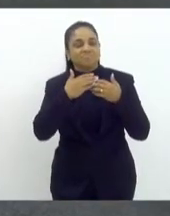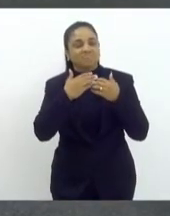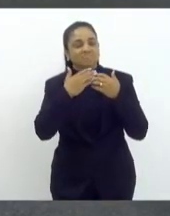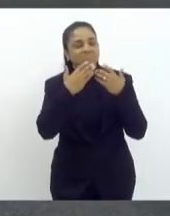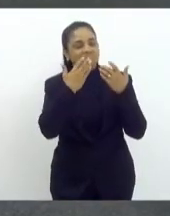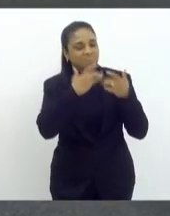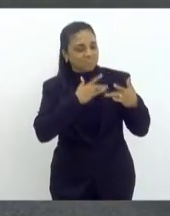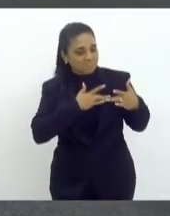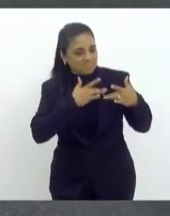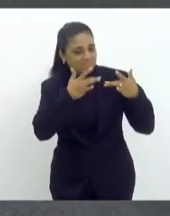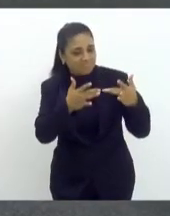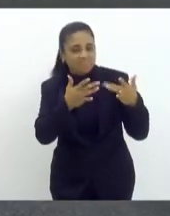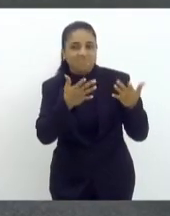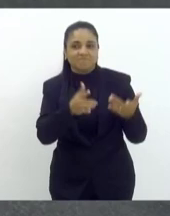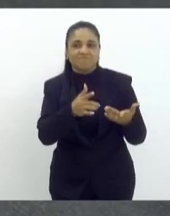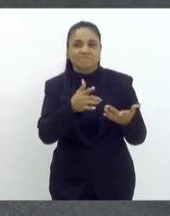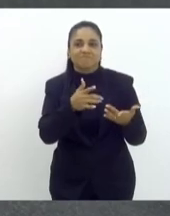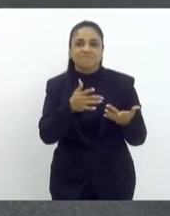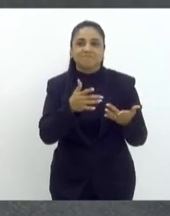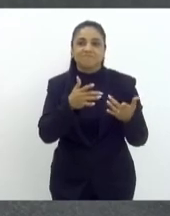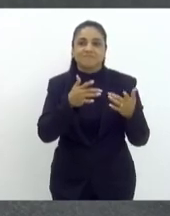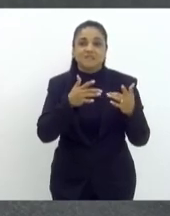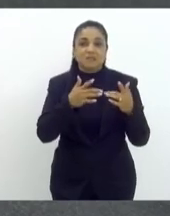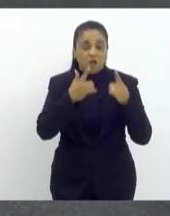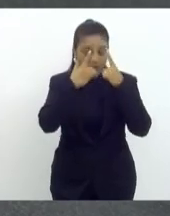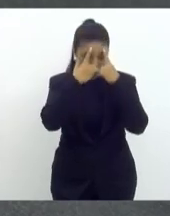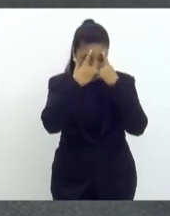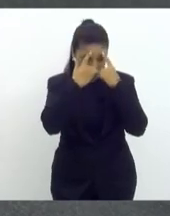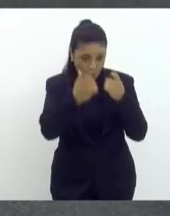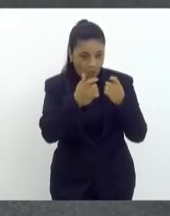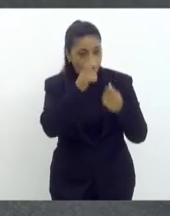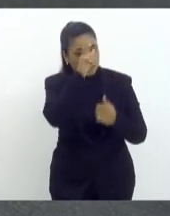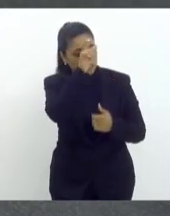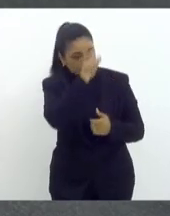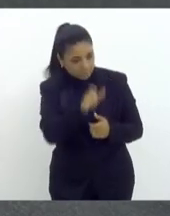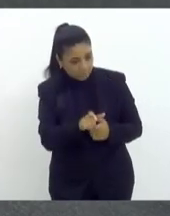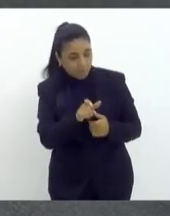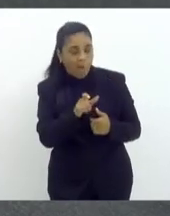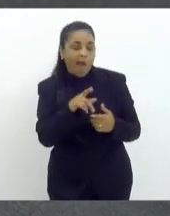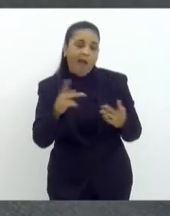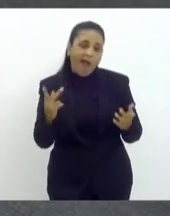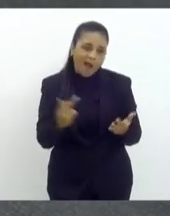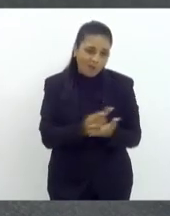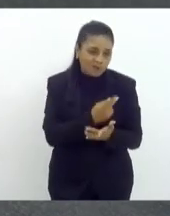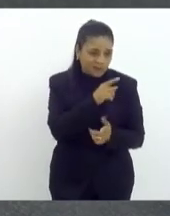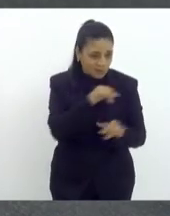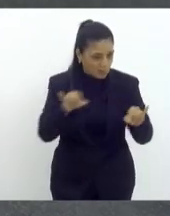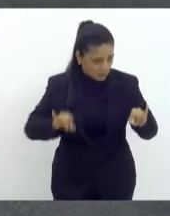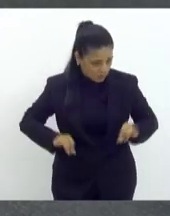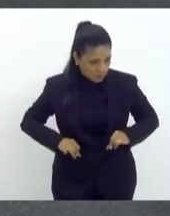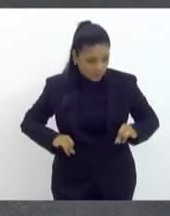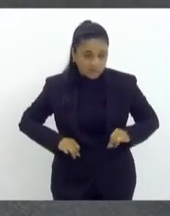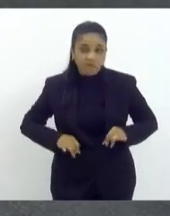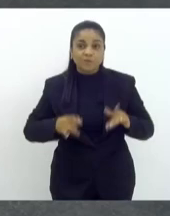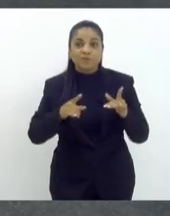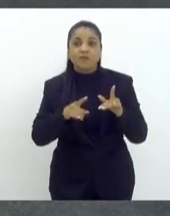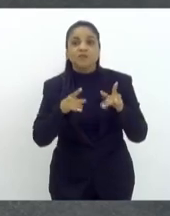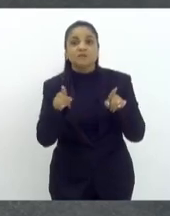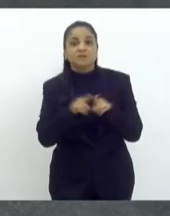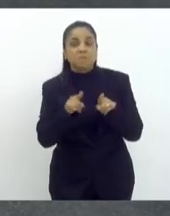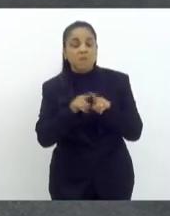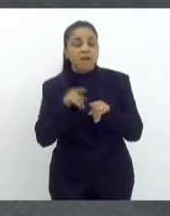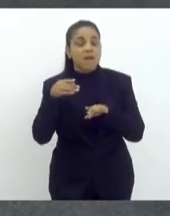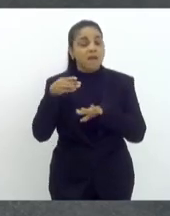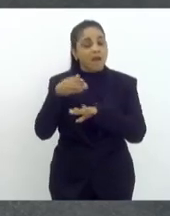vossa excelência me solidarizar com a violência sofrida por vossa excelência pois falar da participação de